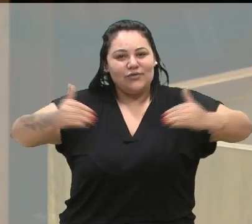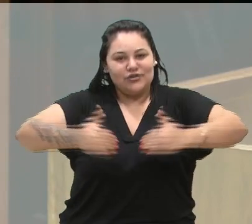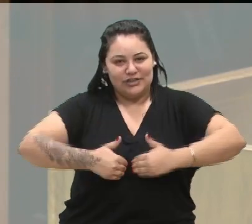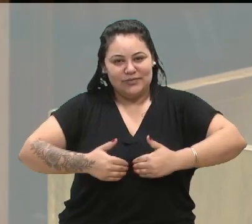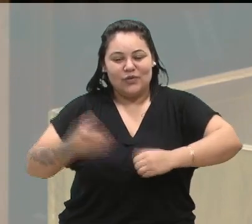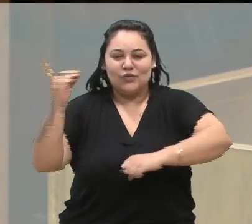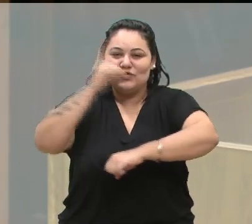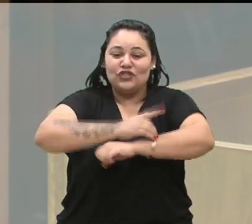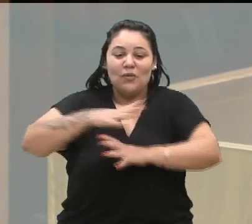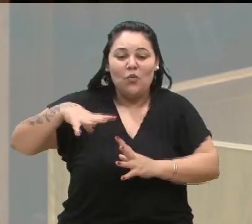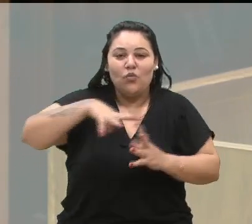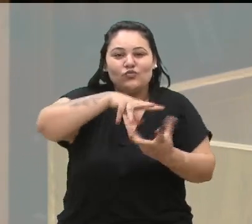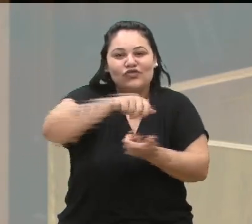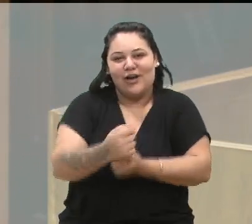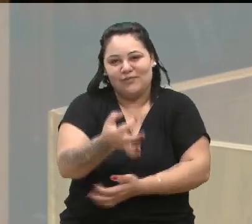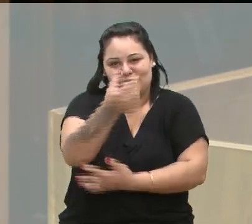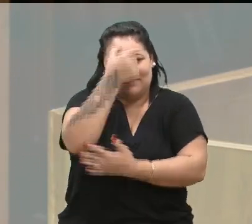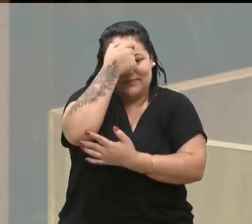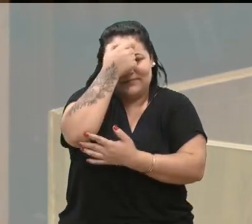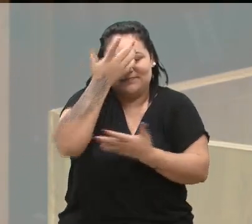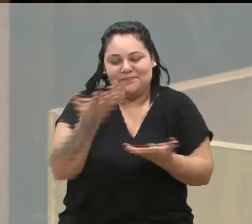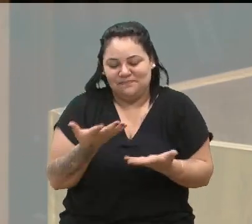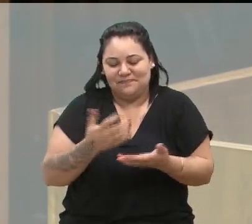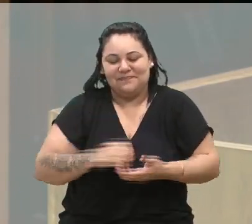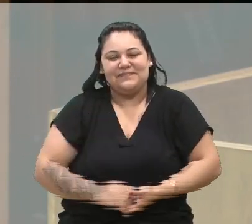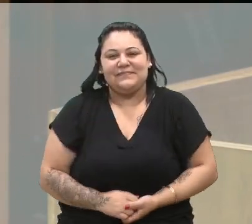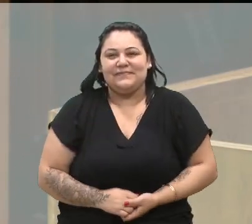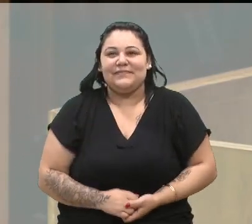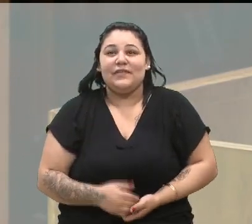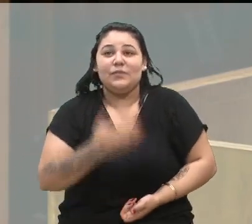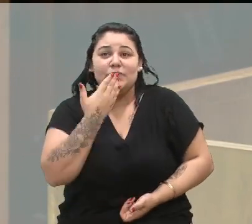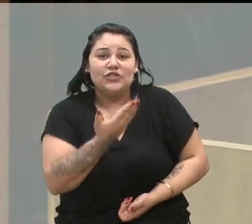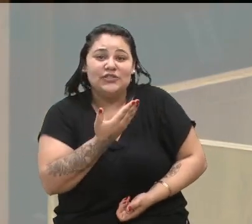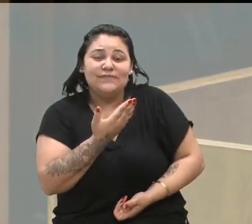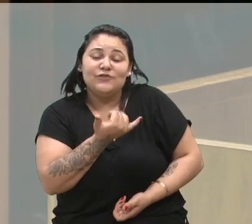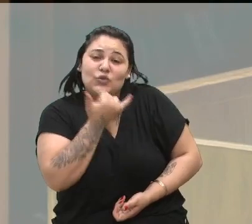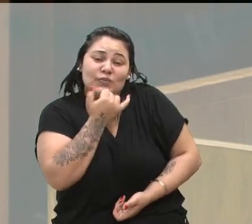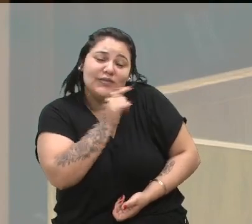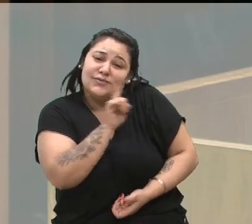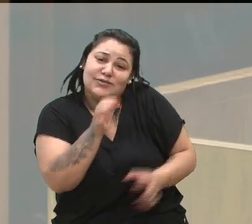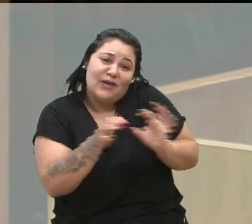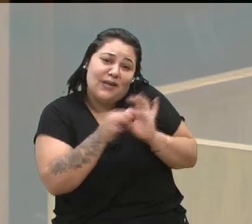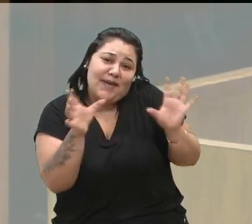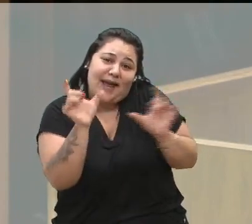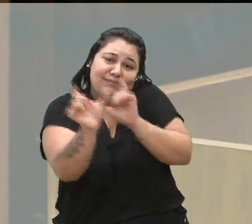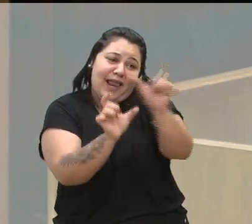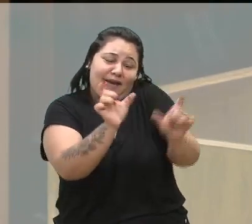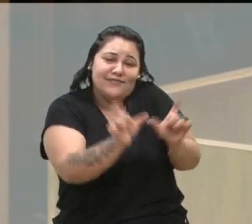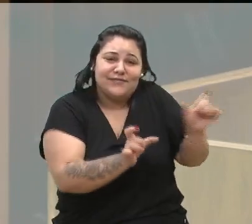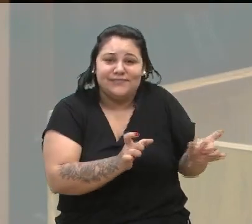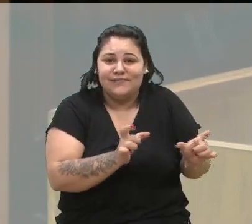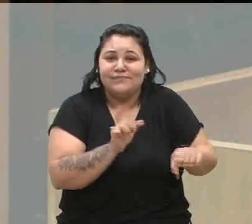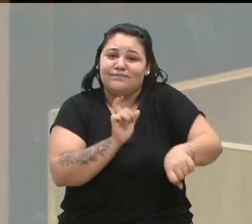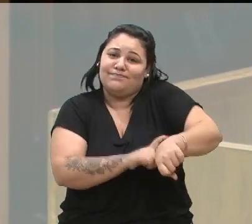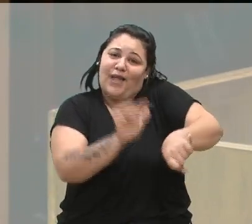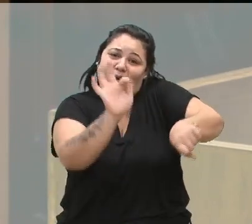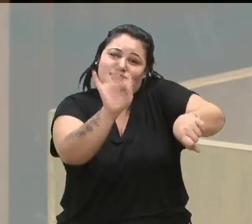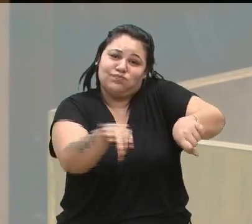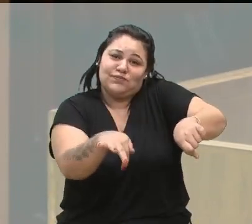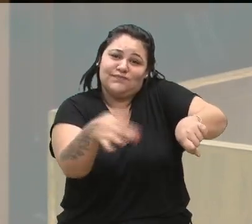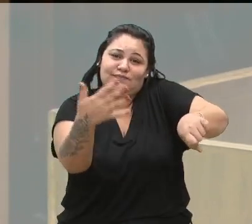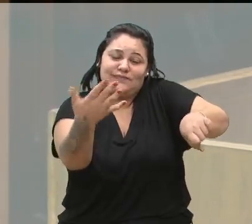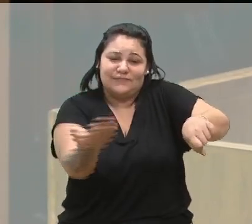Mundial de Conscientização do Transtorno do Espectro Autista. Eu peço desculpa, não vou conseguir passar os apartes, em razão do tempo